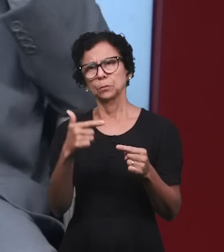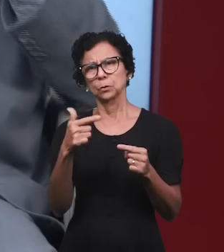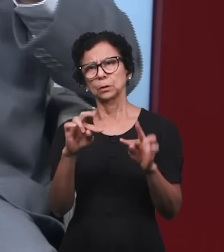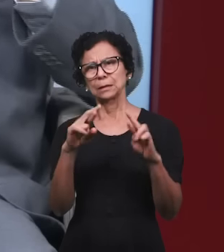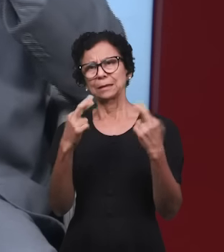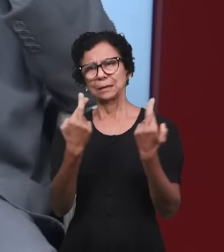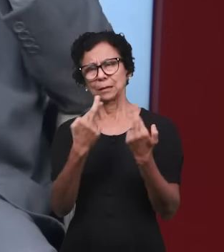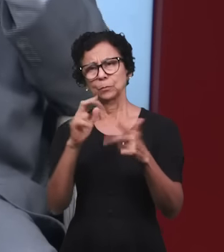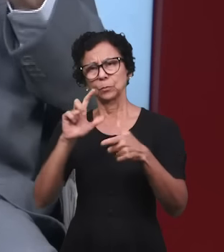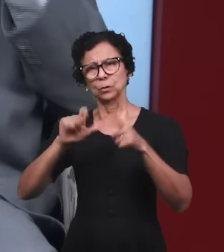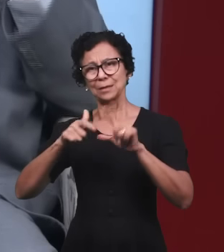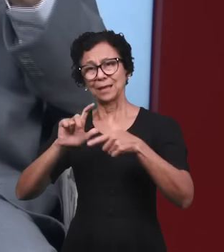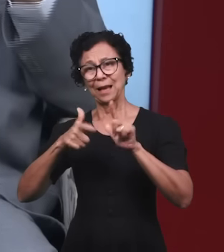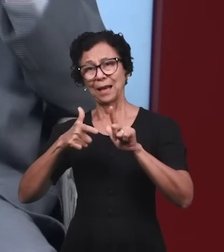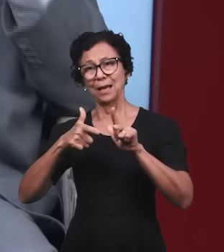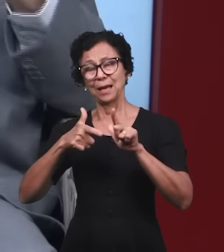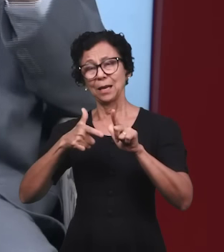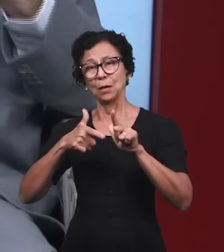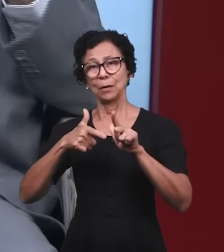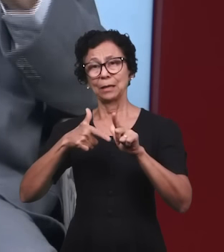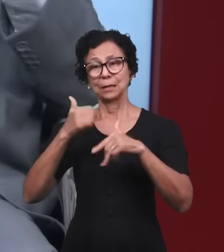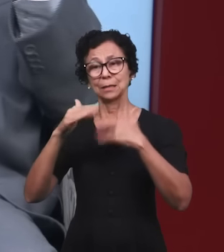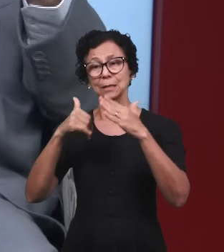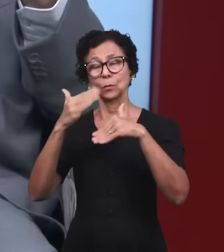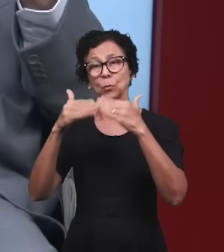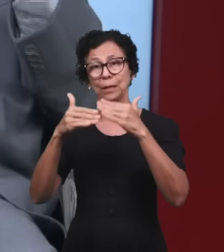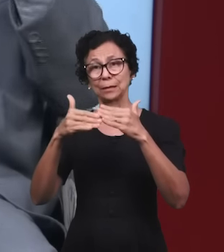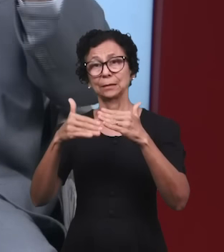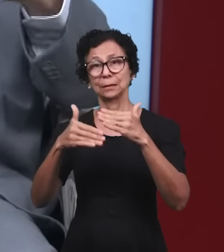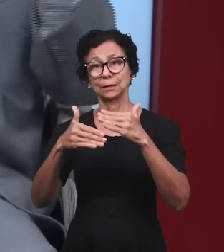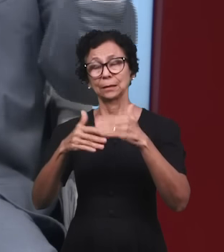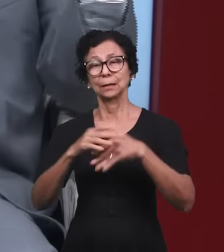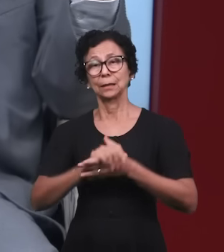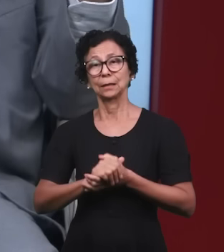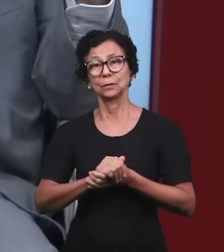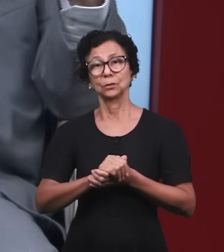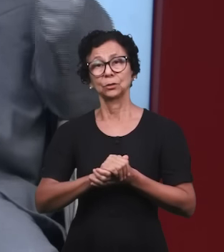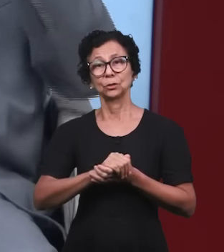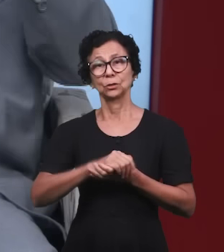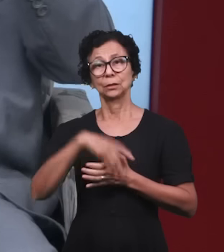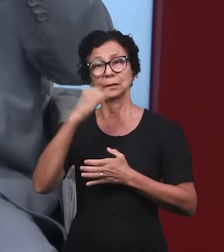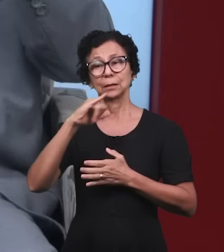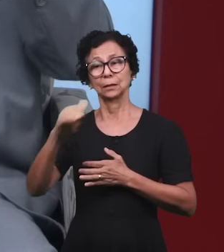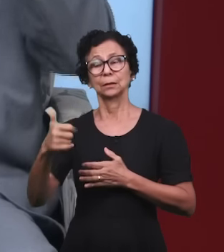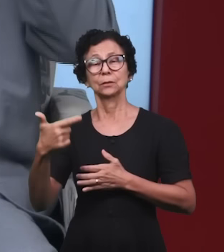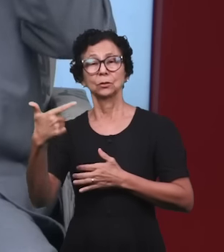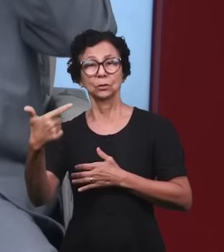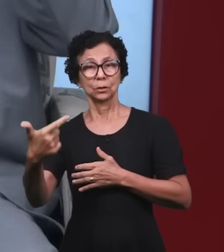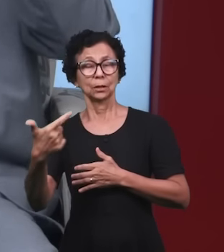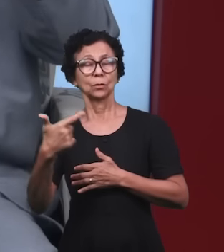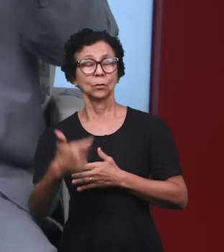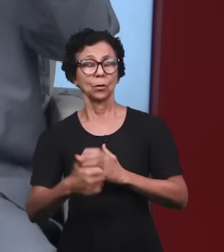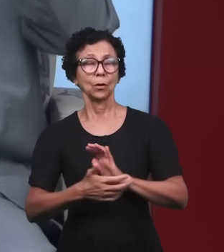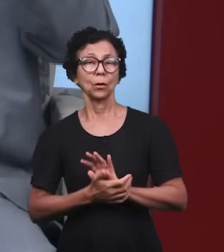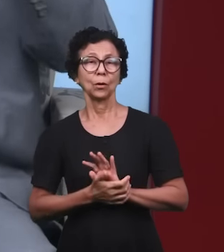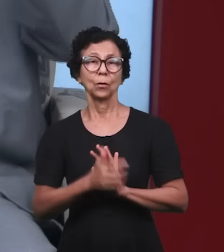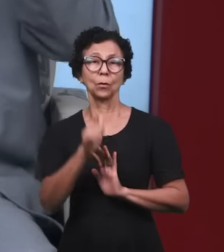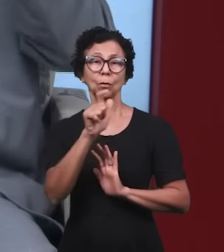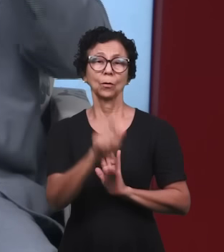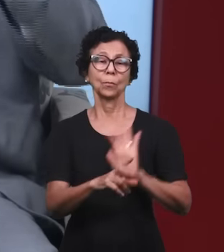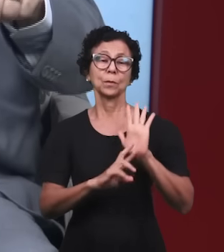haveria sequência da herança patriarcal de Abraão, Isaque e Jacó, nomeando o representante